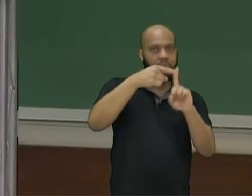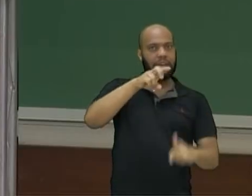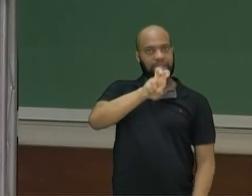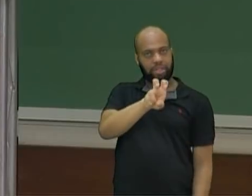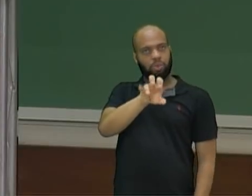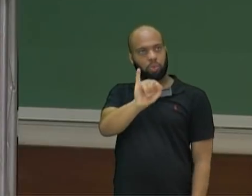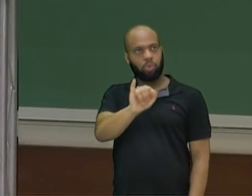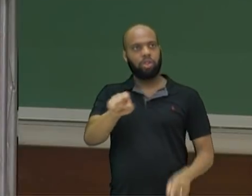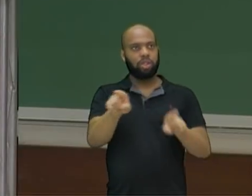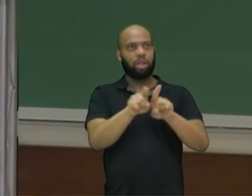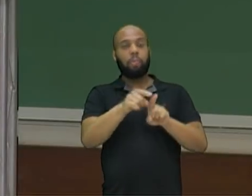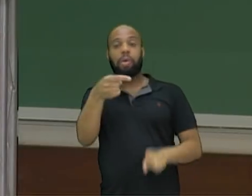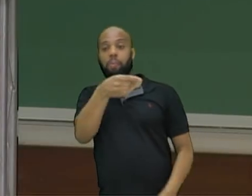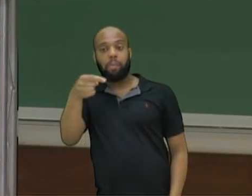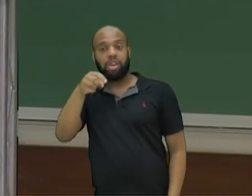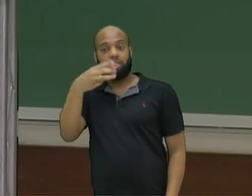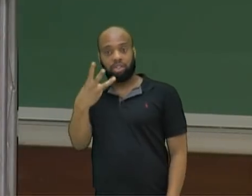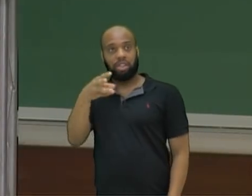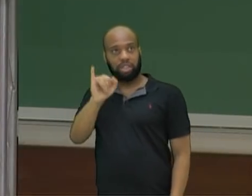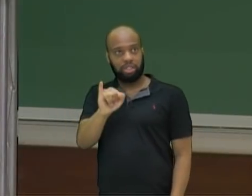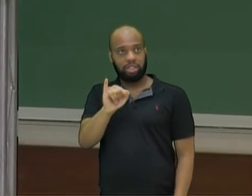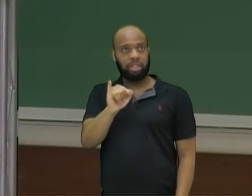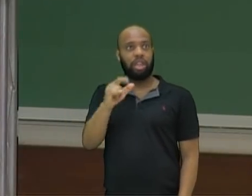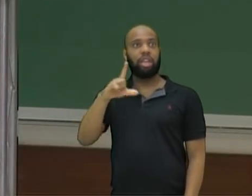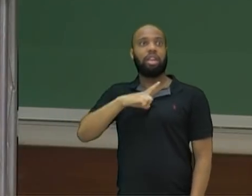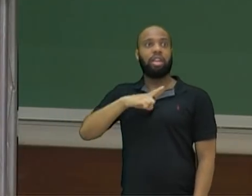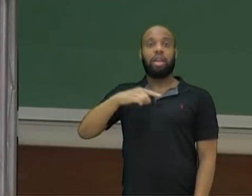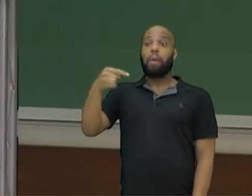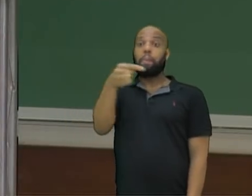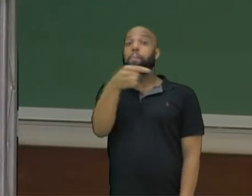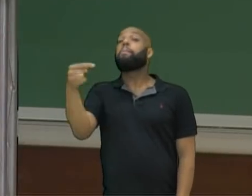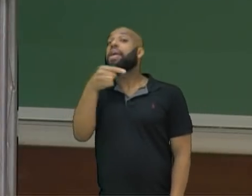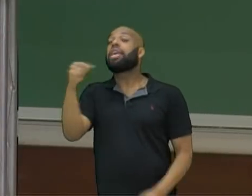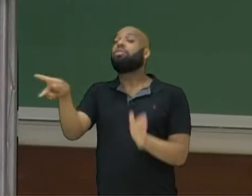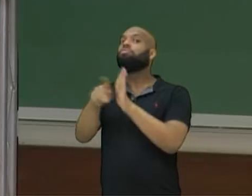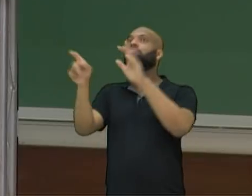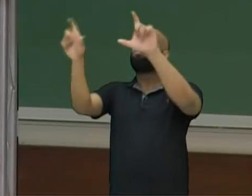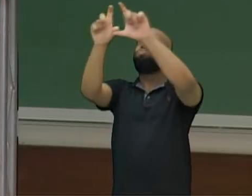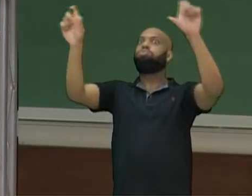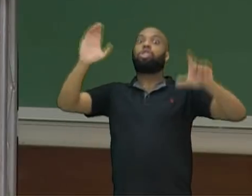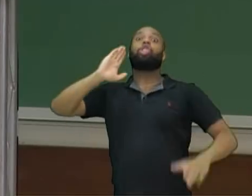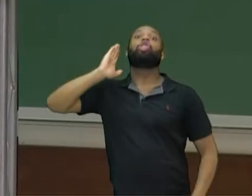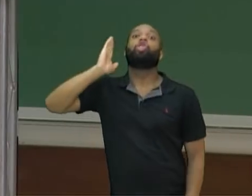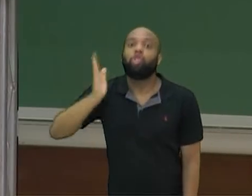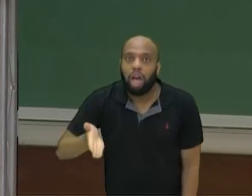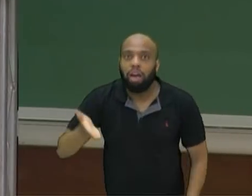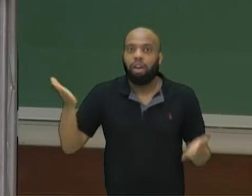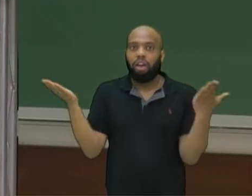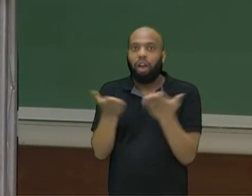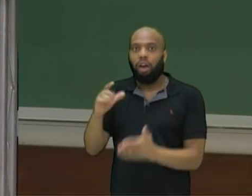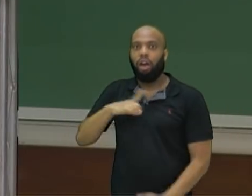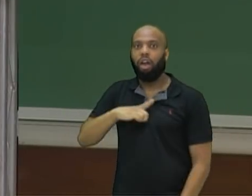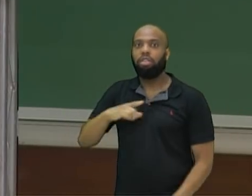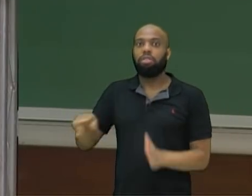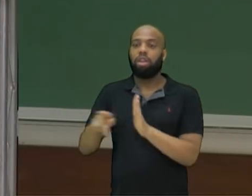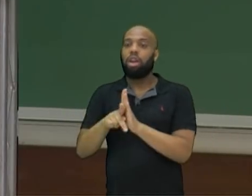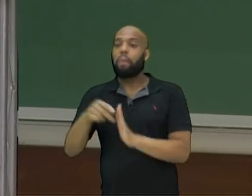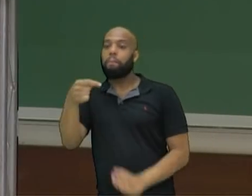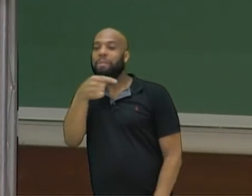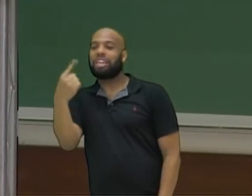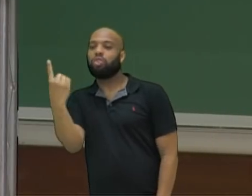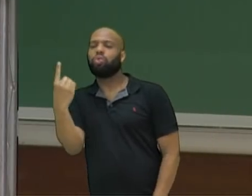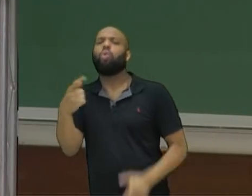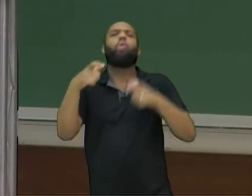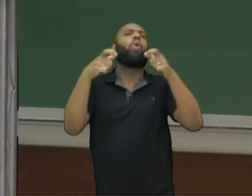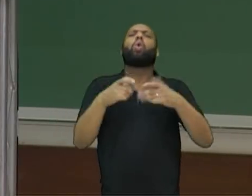5i, menos 3i, menos, que é do nosso resultado, menos 1, que eu tirei